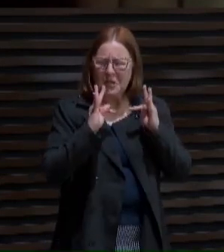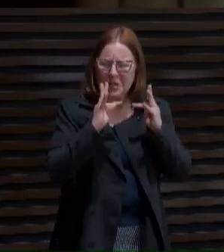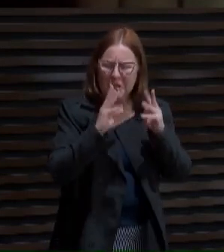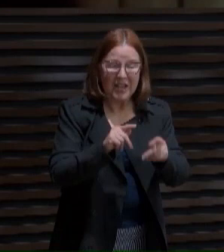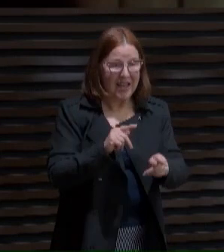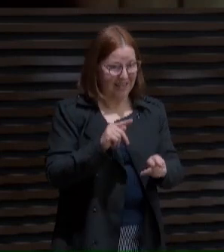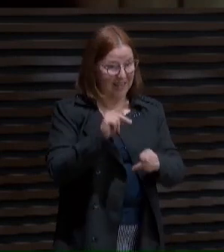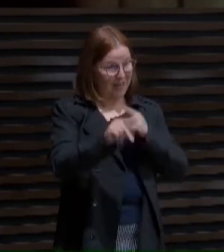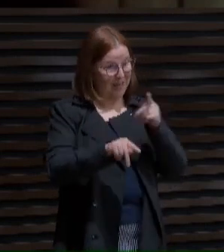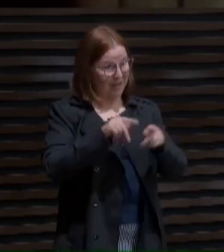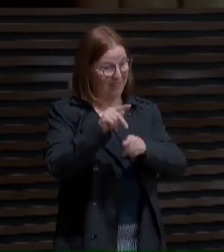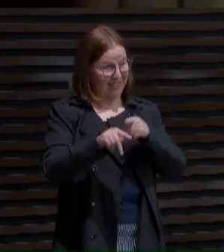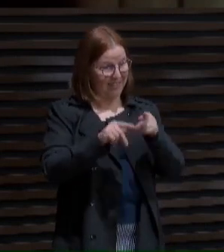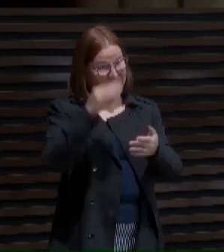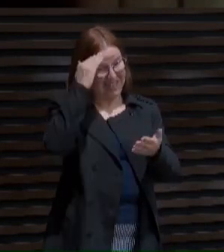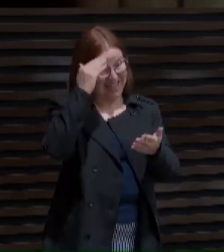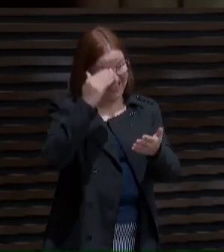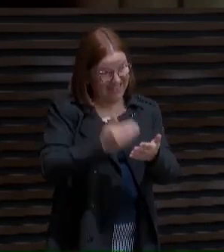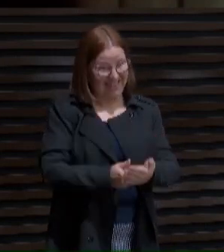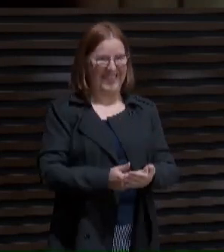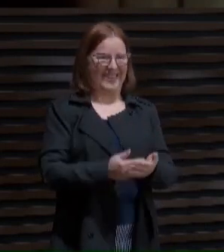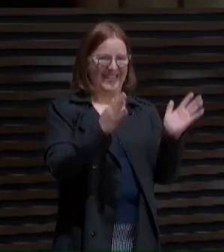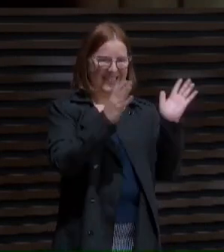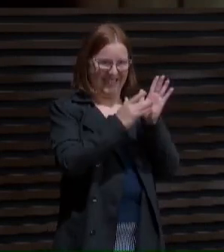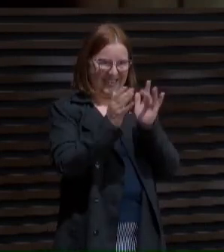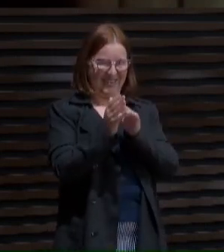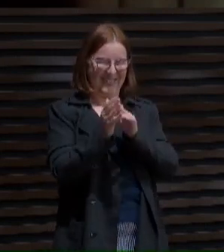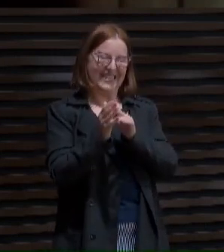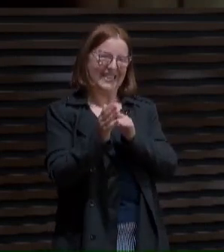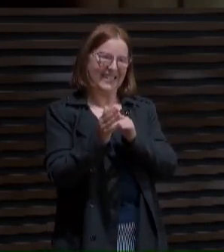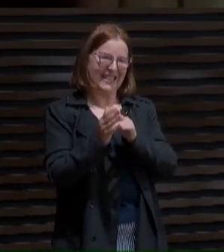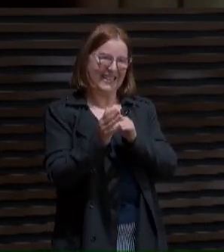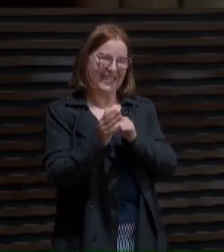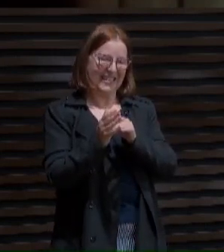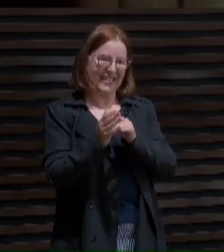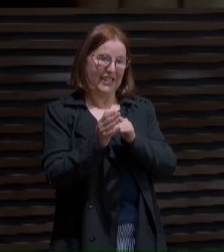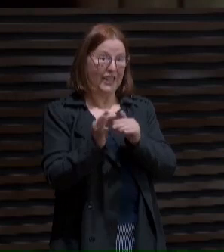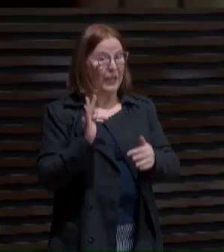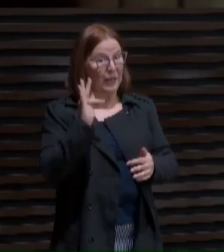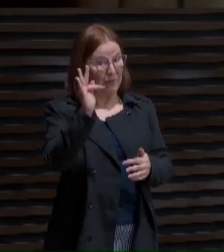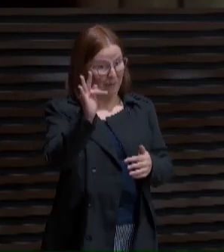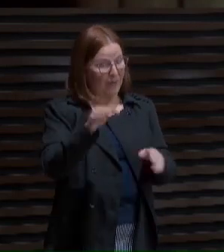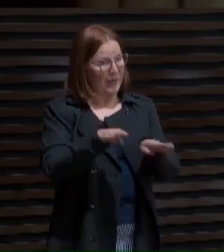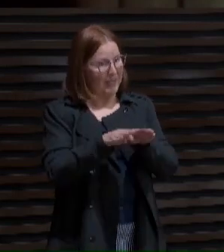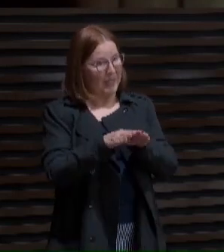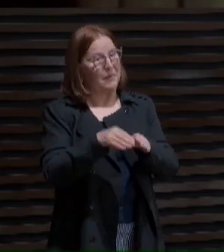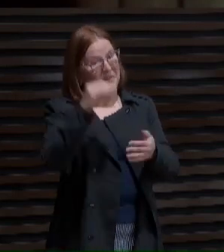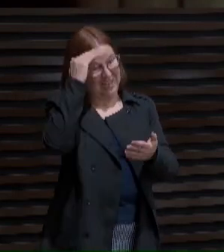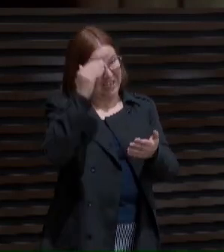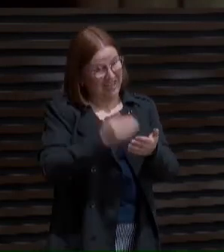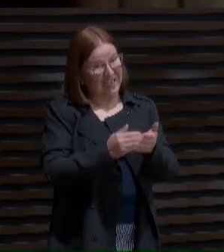de todos aqueles que creram em Jesus, que creem em Jesus e que vierem a crer em Jesus. Nele